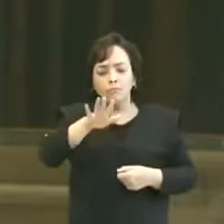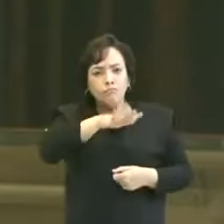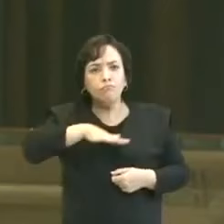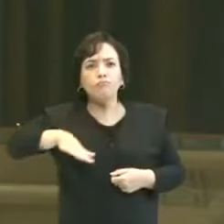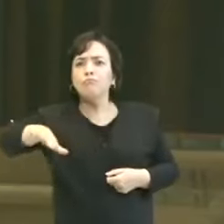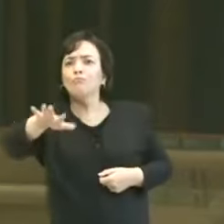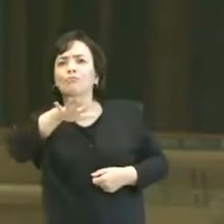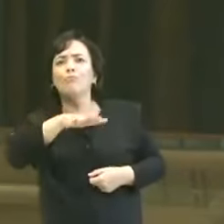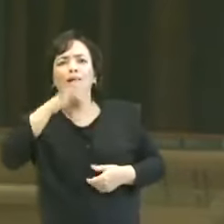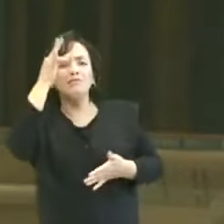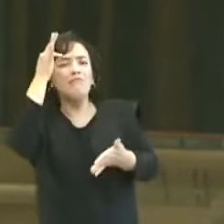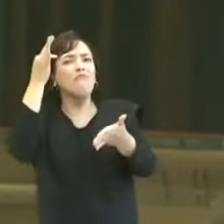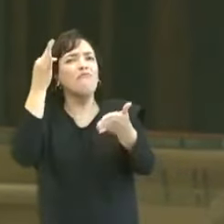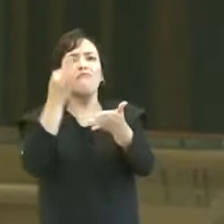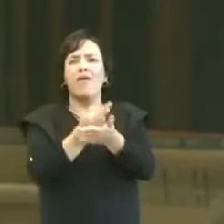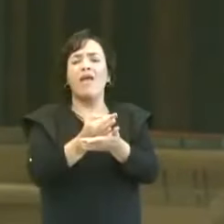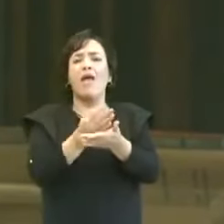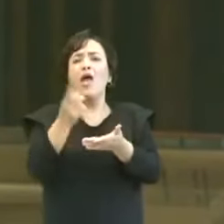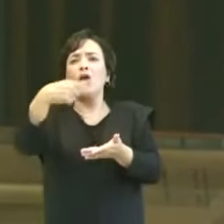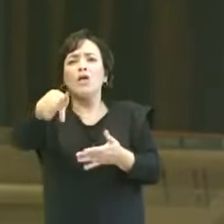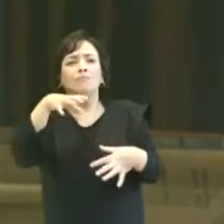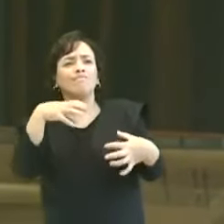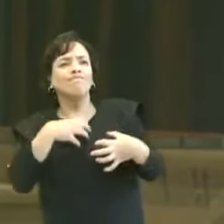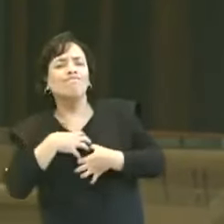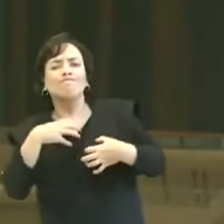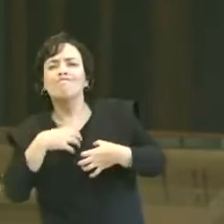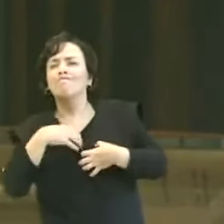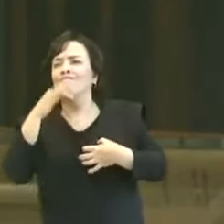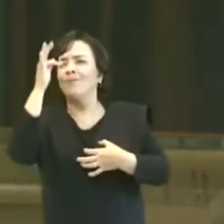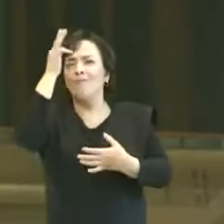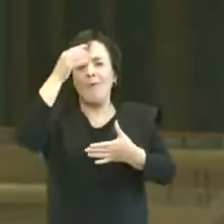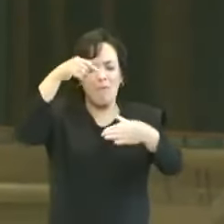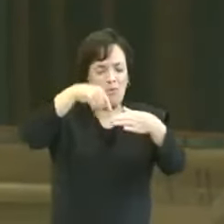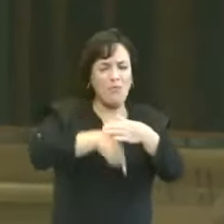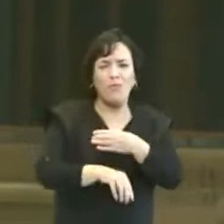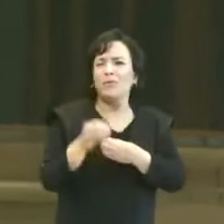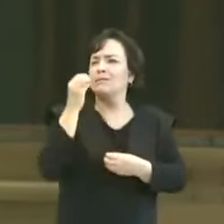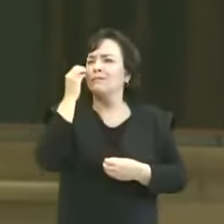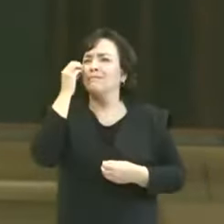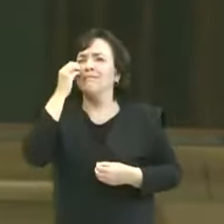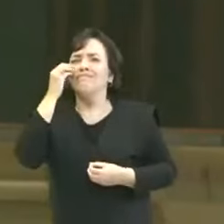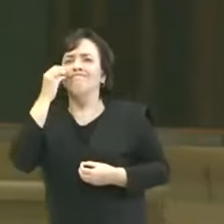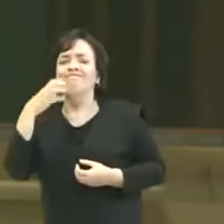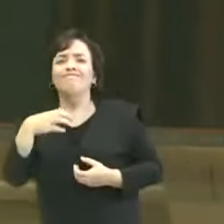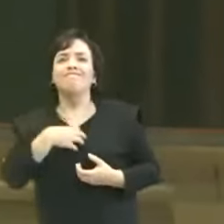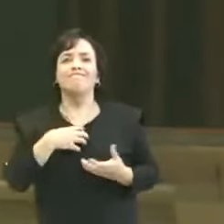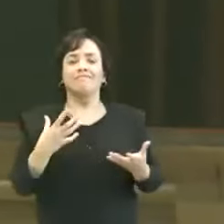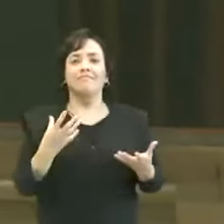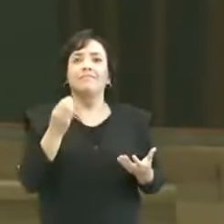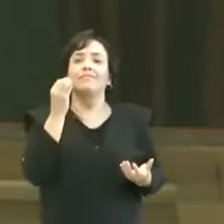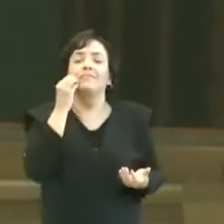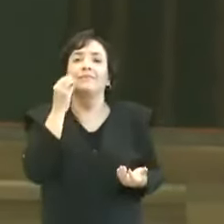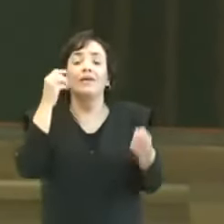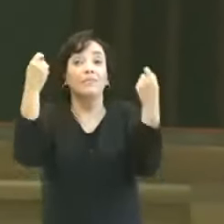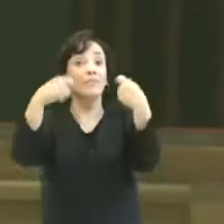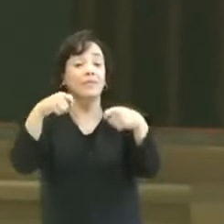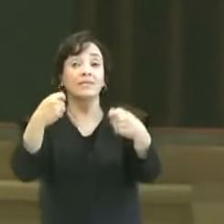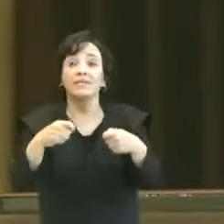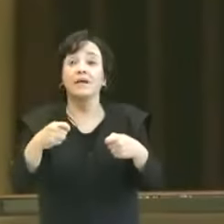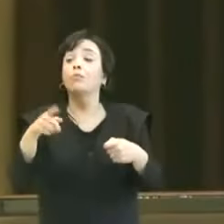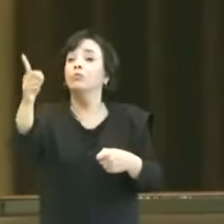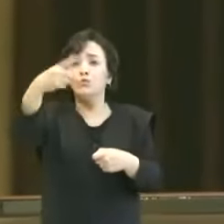Lugares onde a fé é proclamada, onde ela é vivida, onde ela é experimentada. Nós podemos